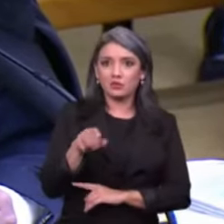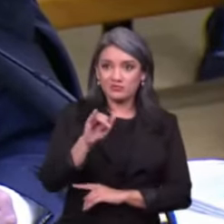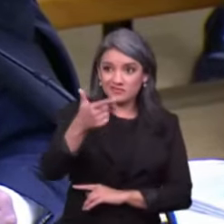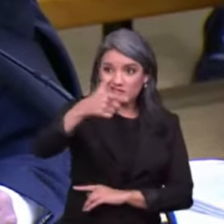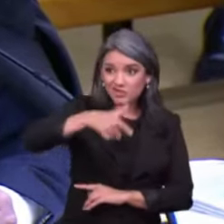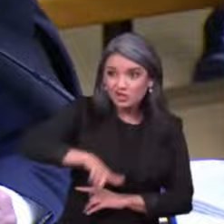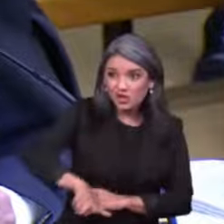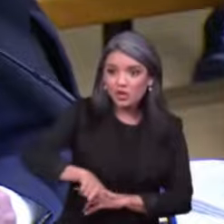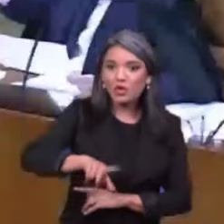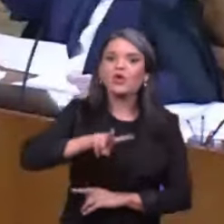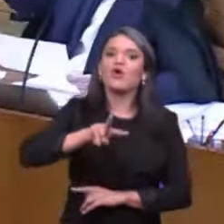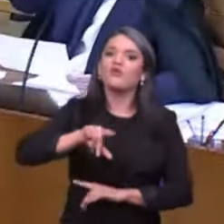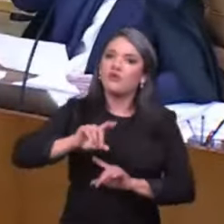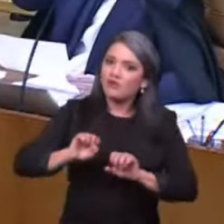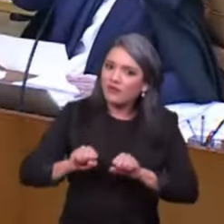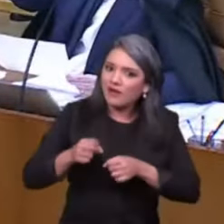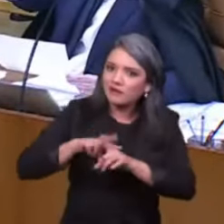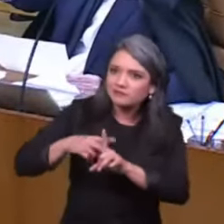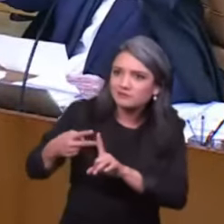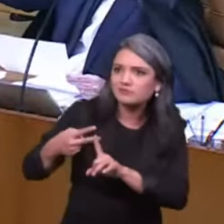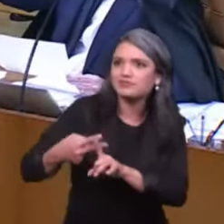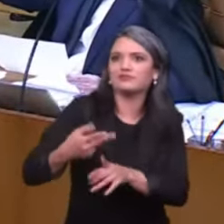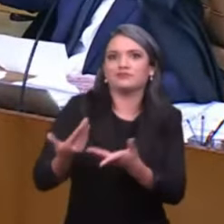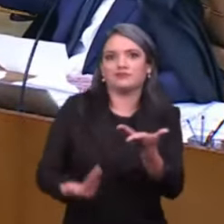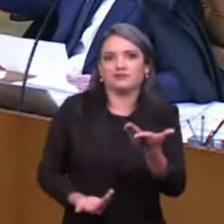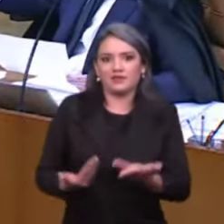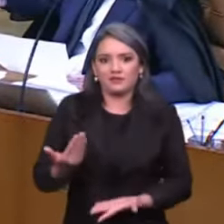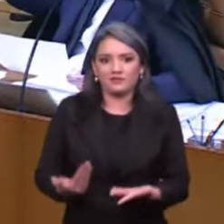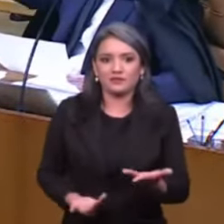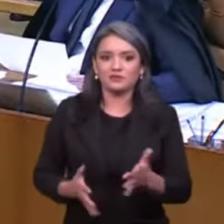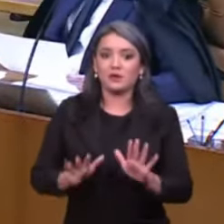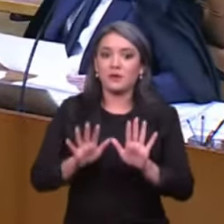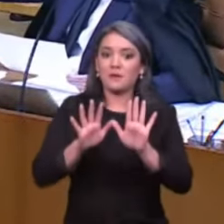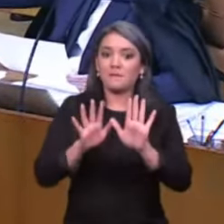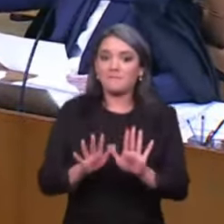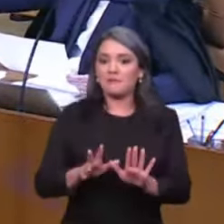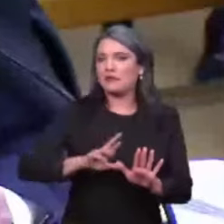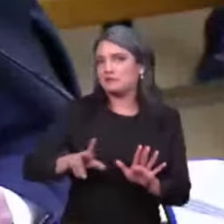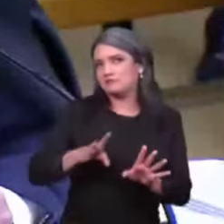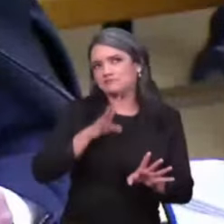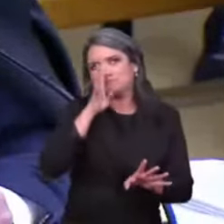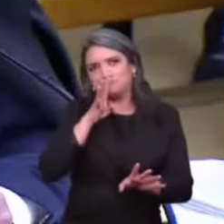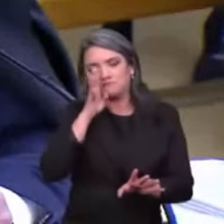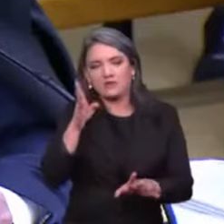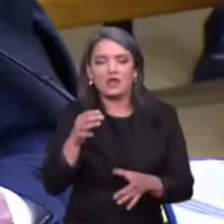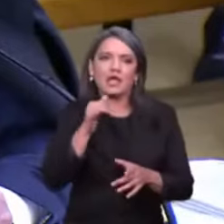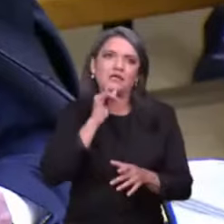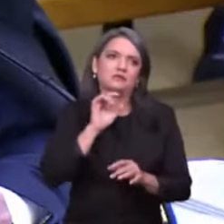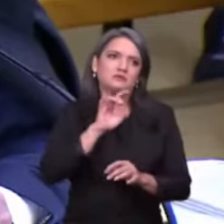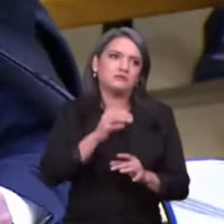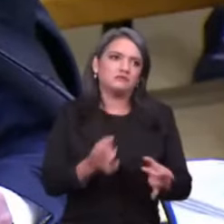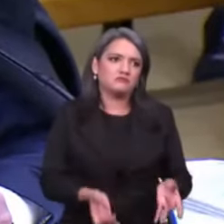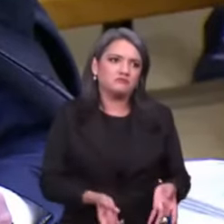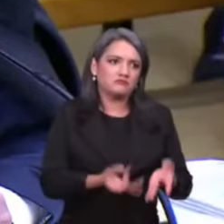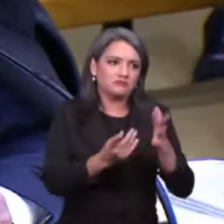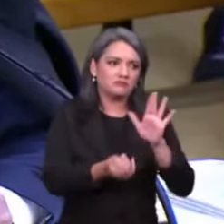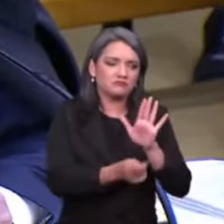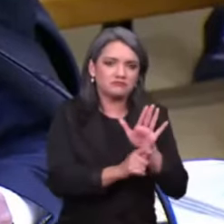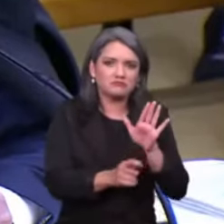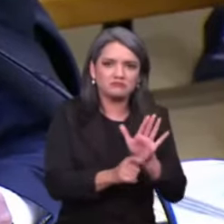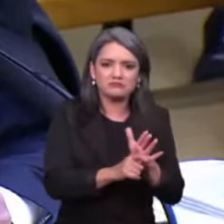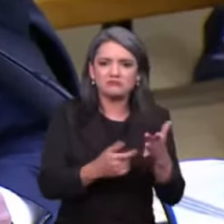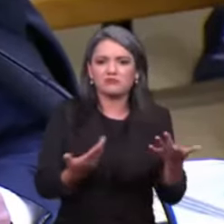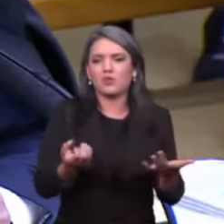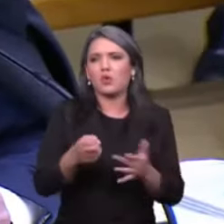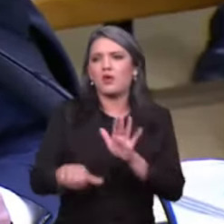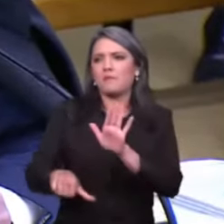de reincidência. Mas não haveria extrapolamento, seja para a questão de tráfico de drogas, para questões de